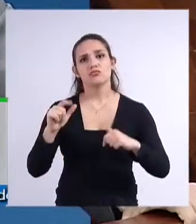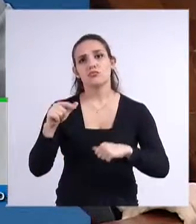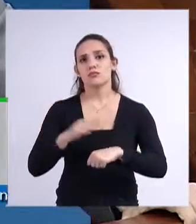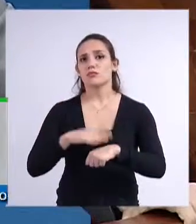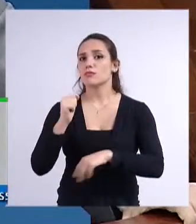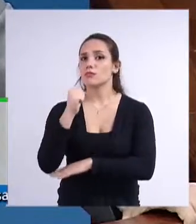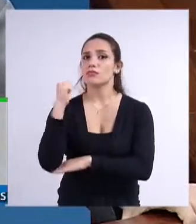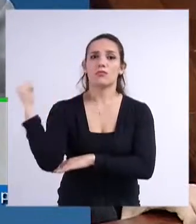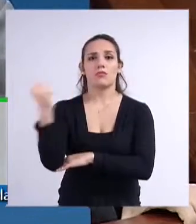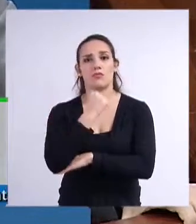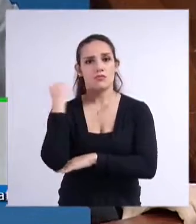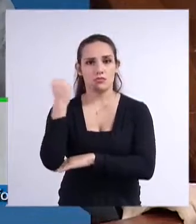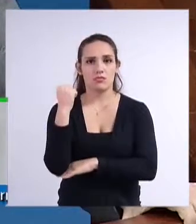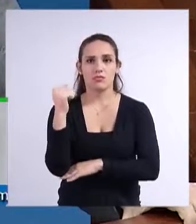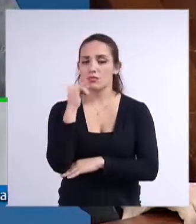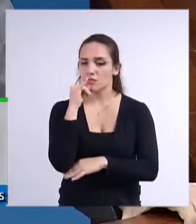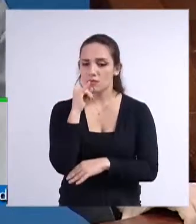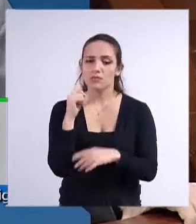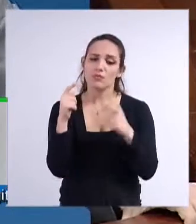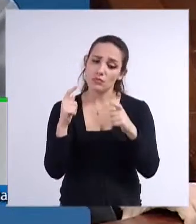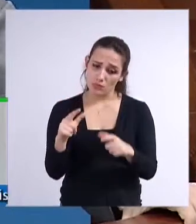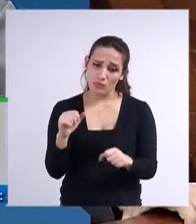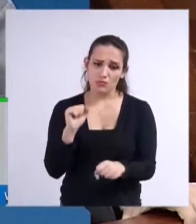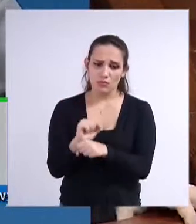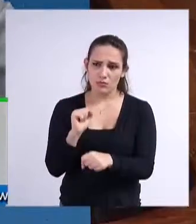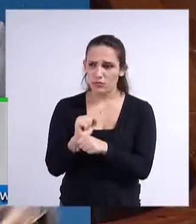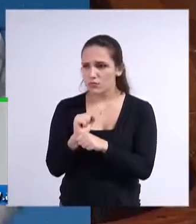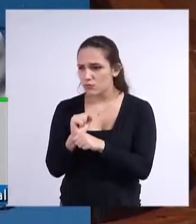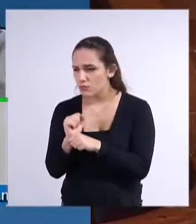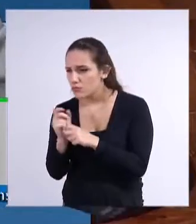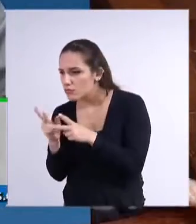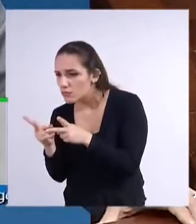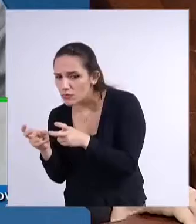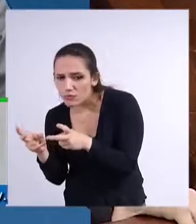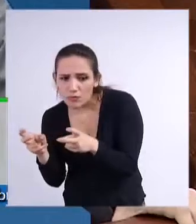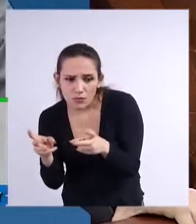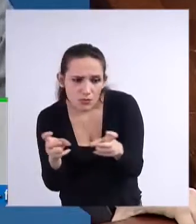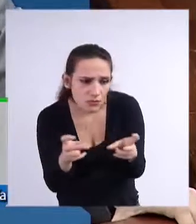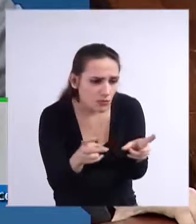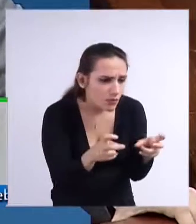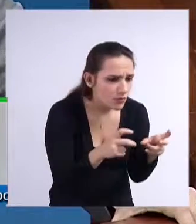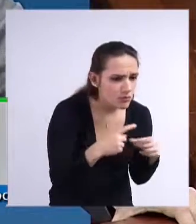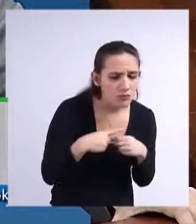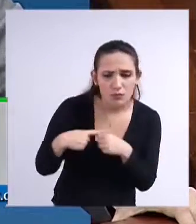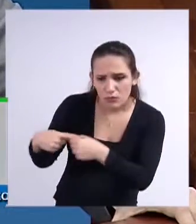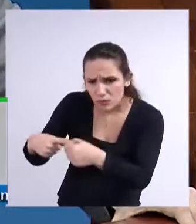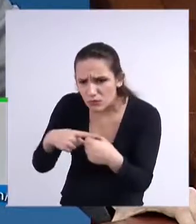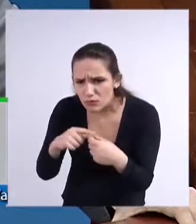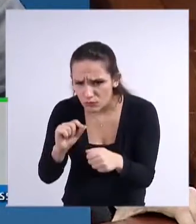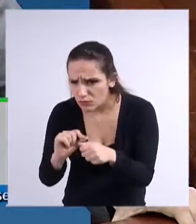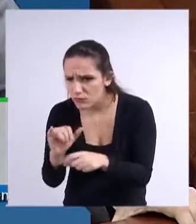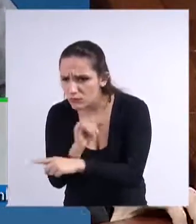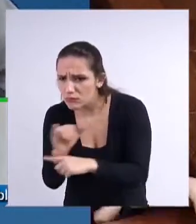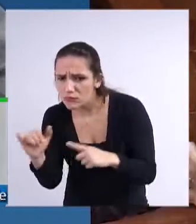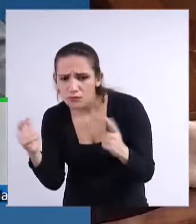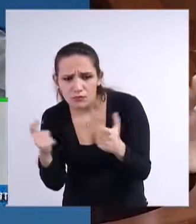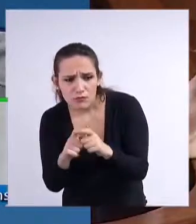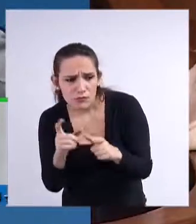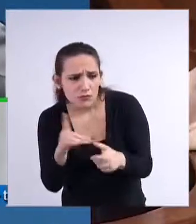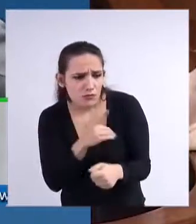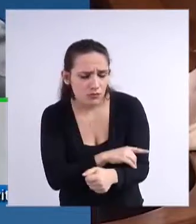tudo aquilo que os municípios estavam fazendo, e se estavam fazendo mesmo,